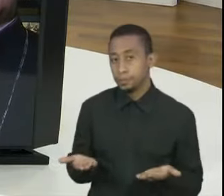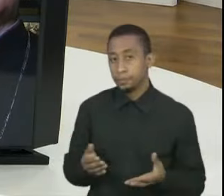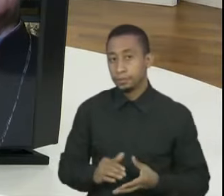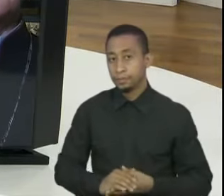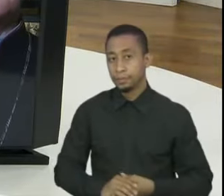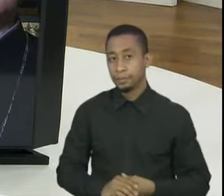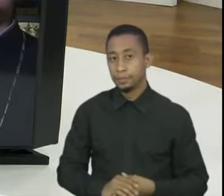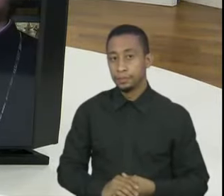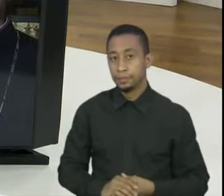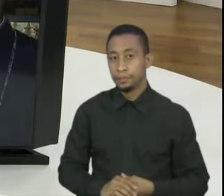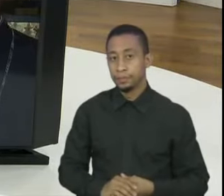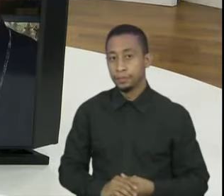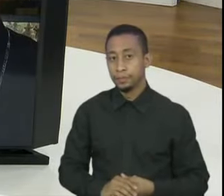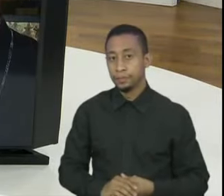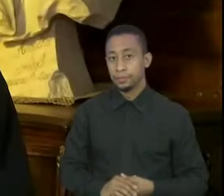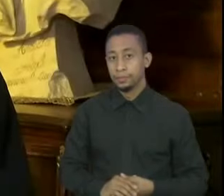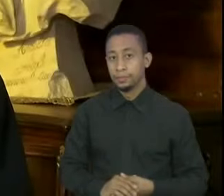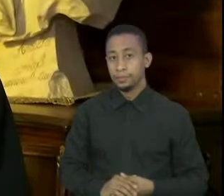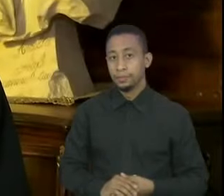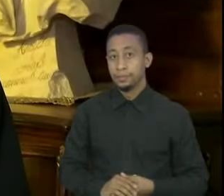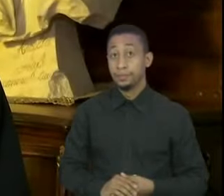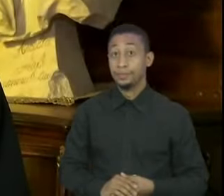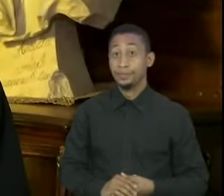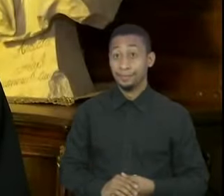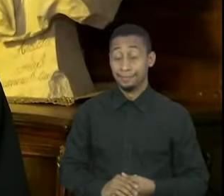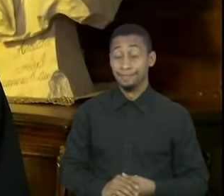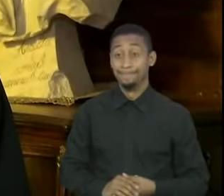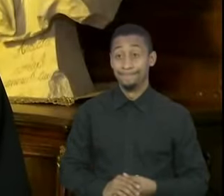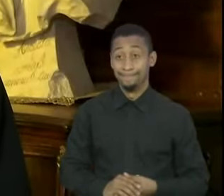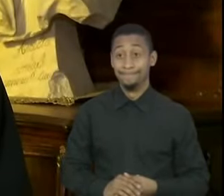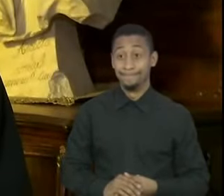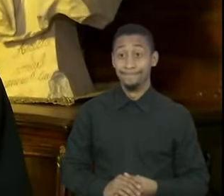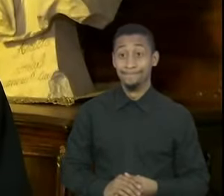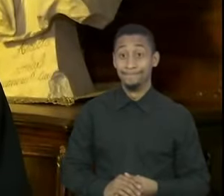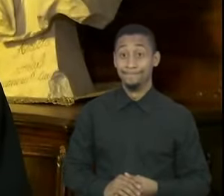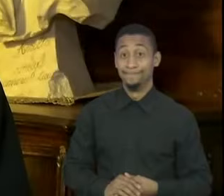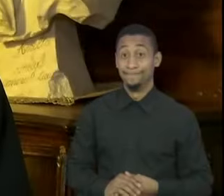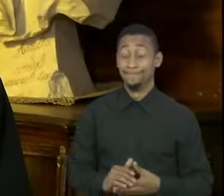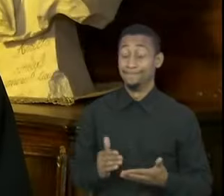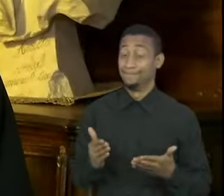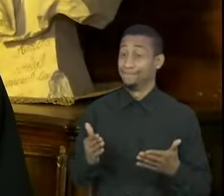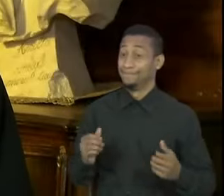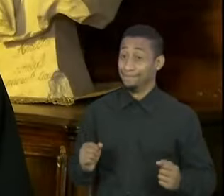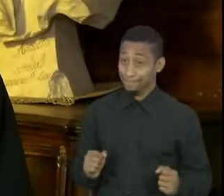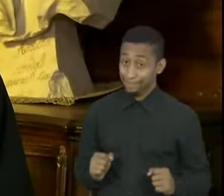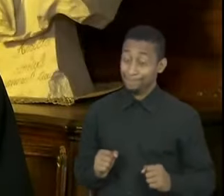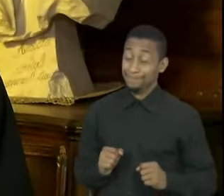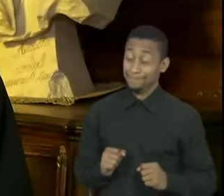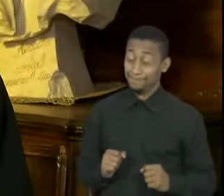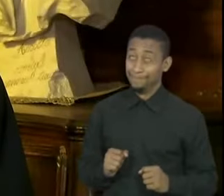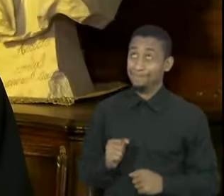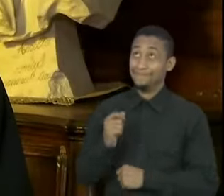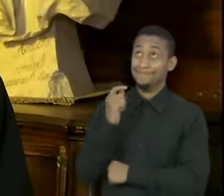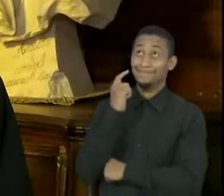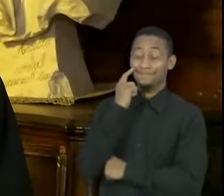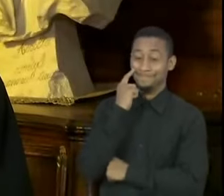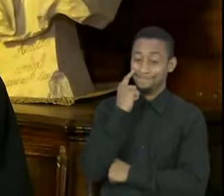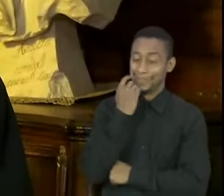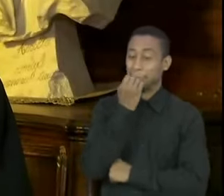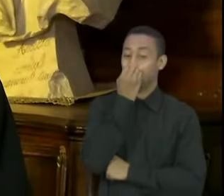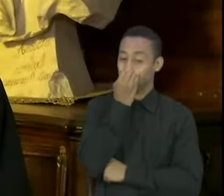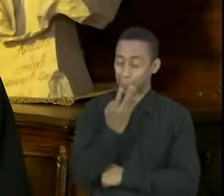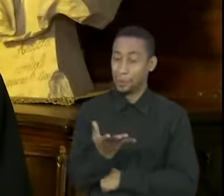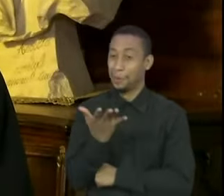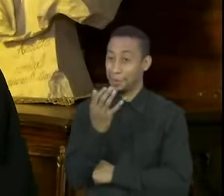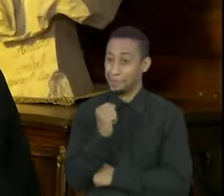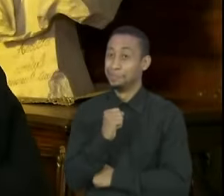E aí e olha a essa é uma boa pergunta